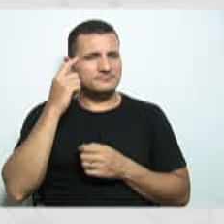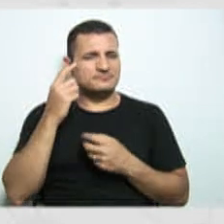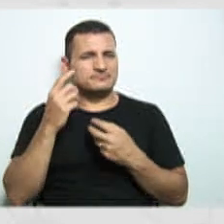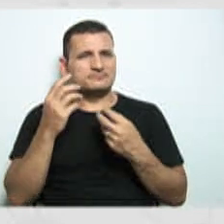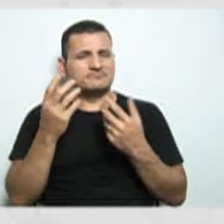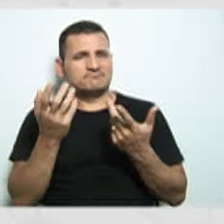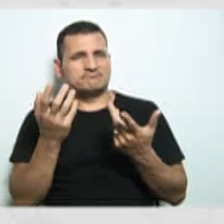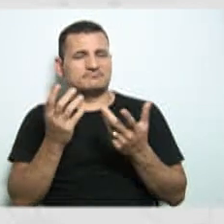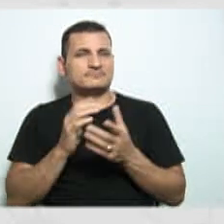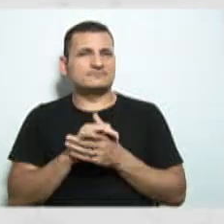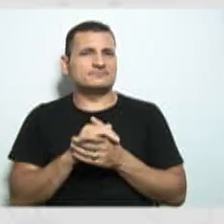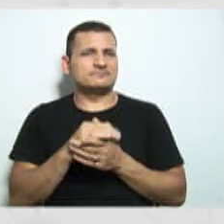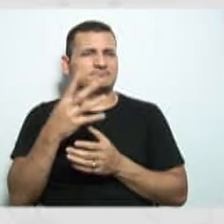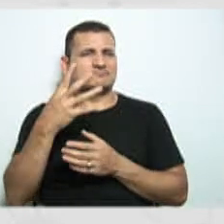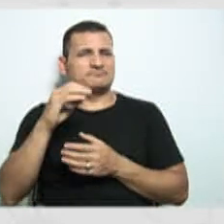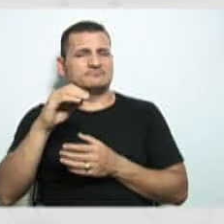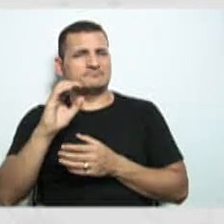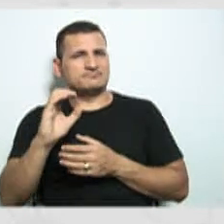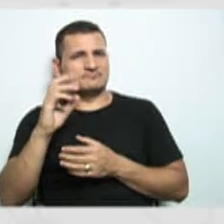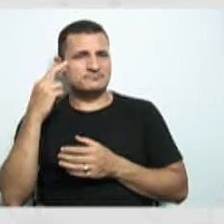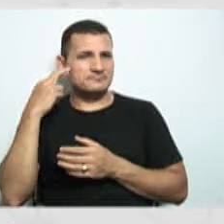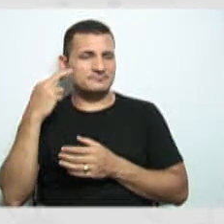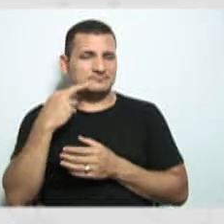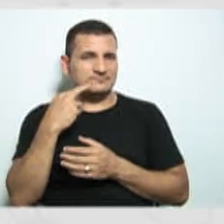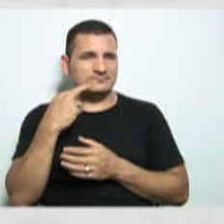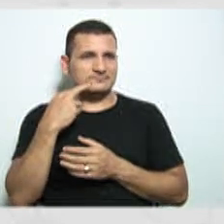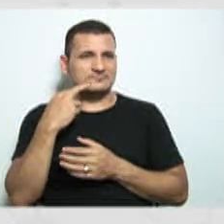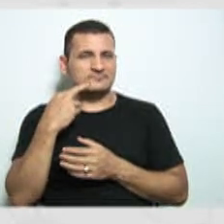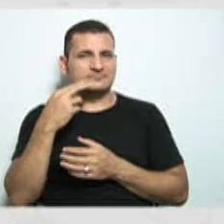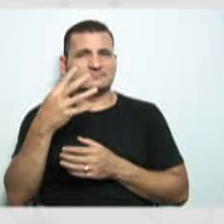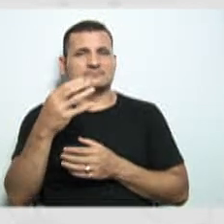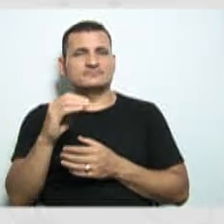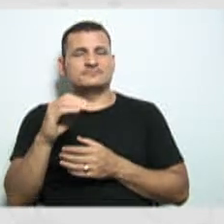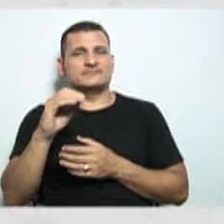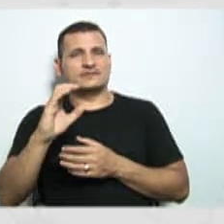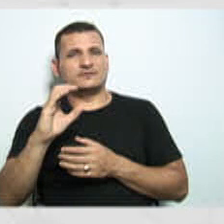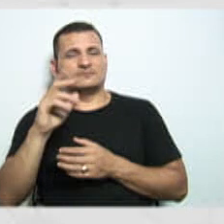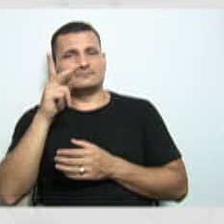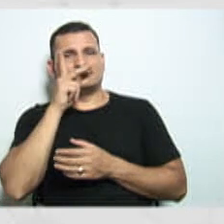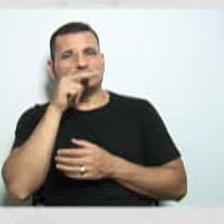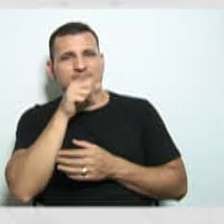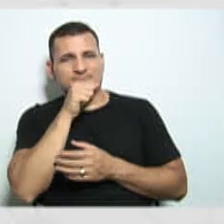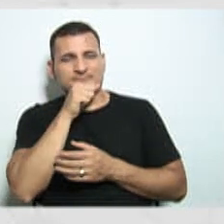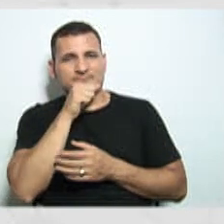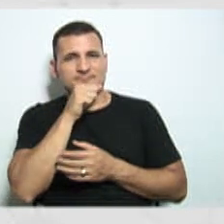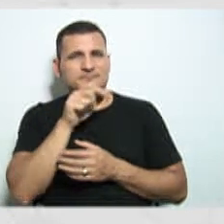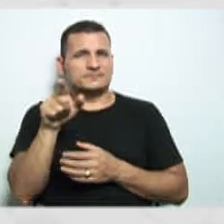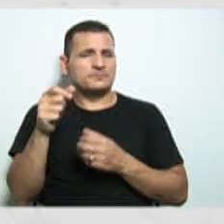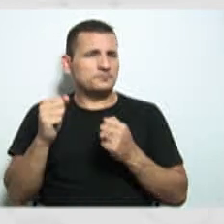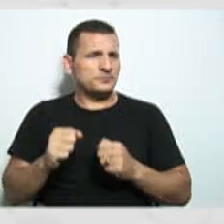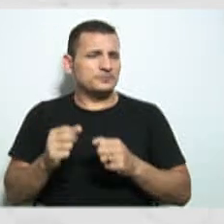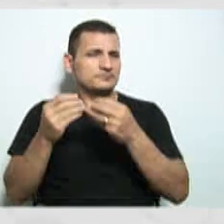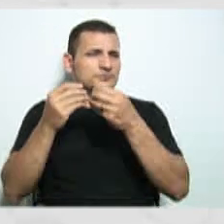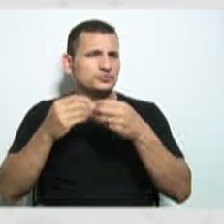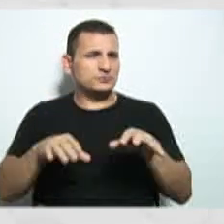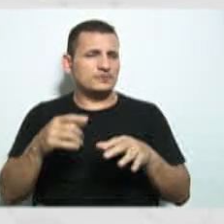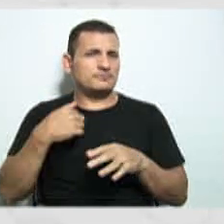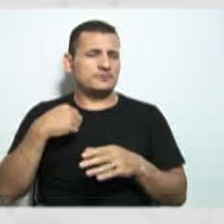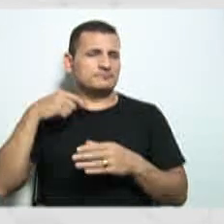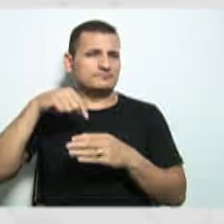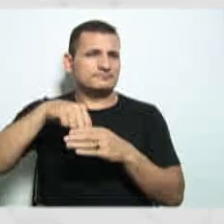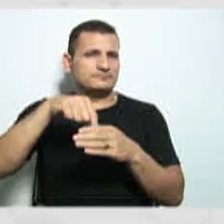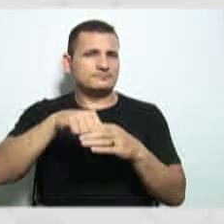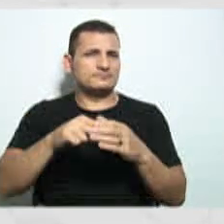céu, 40 graus em Rondônia, 40 graus em Porto Velho, né? Isso pode afetar a minha produção, a